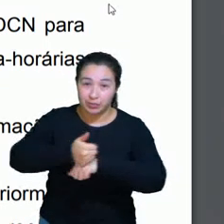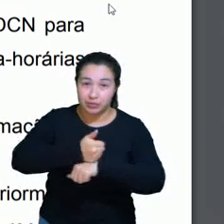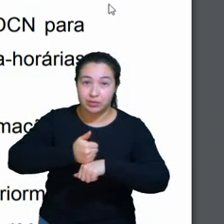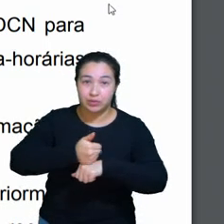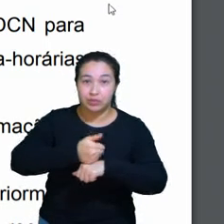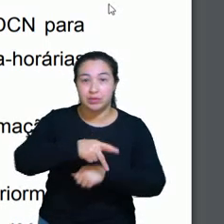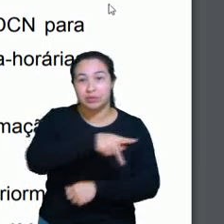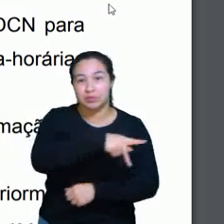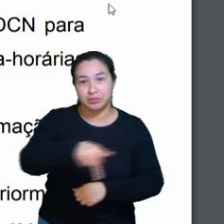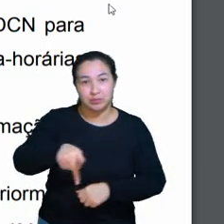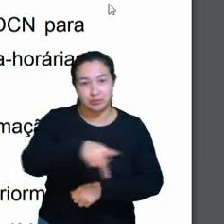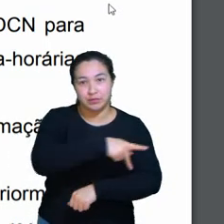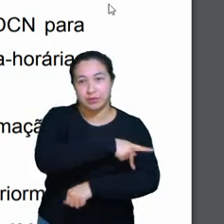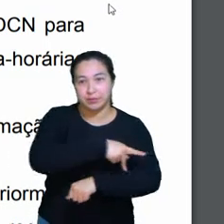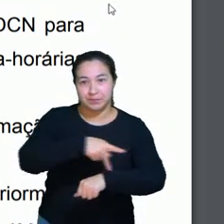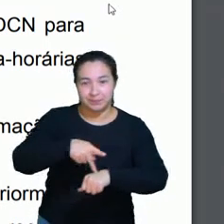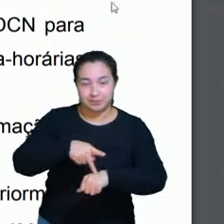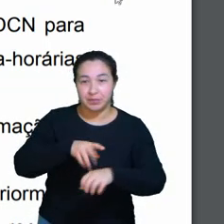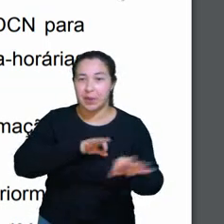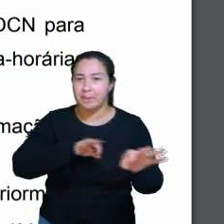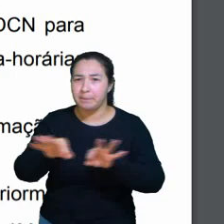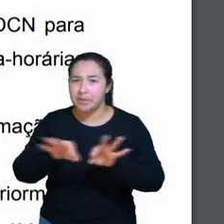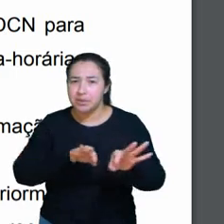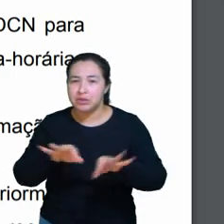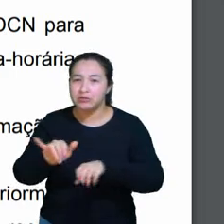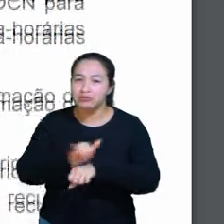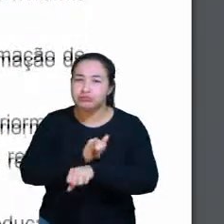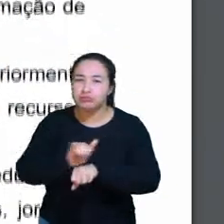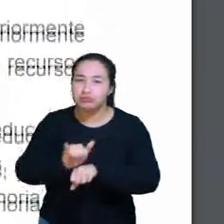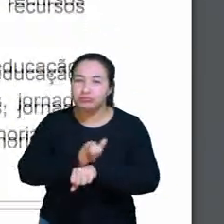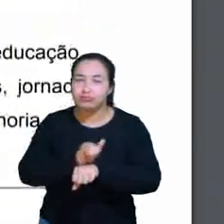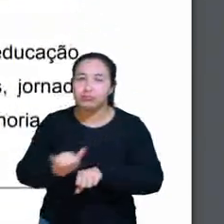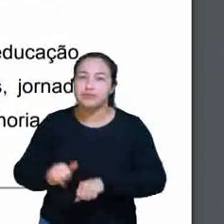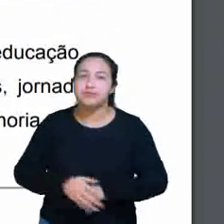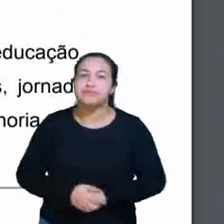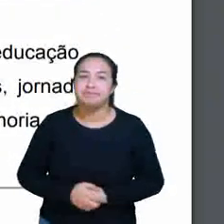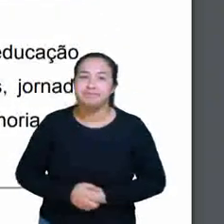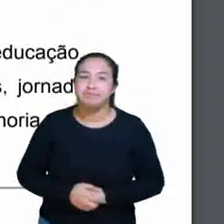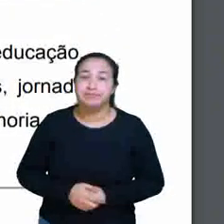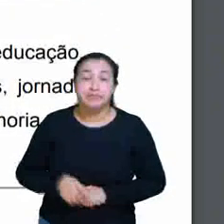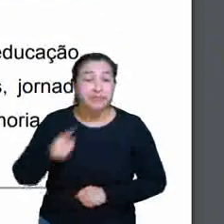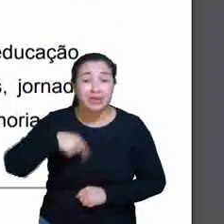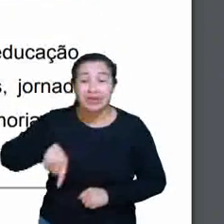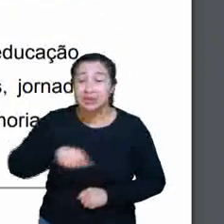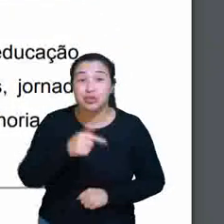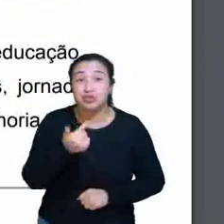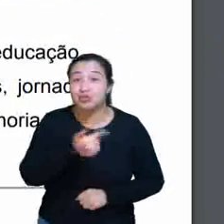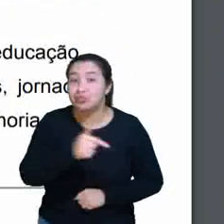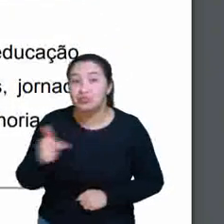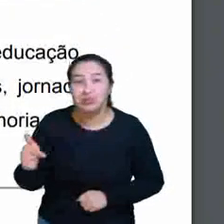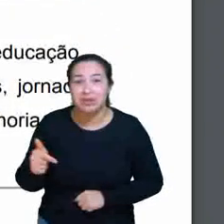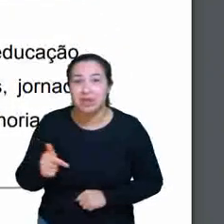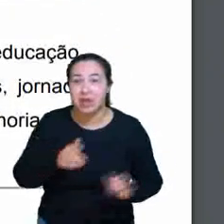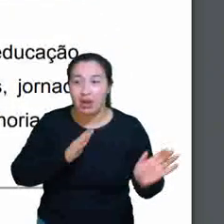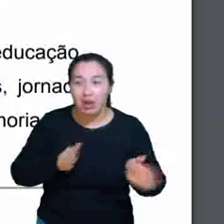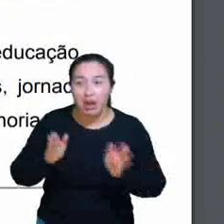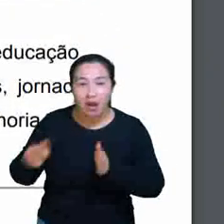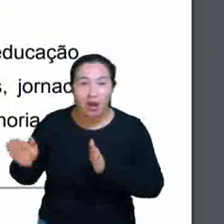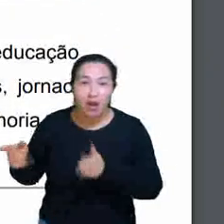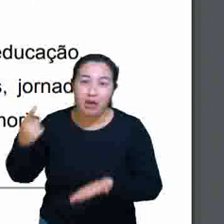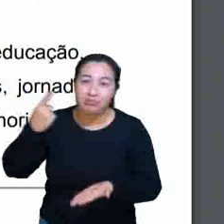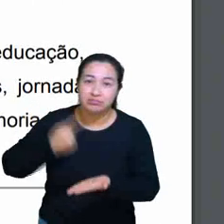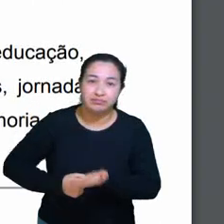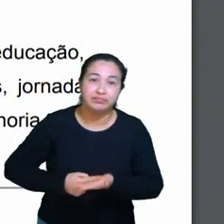Básica por meio de planejamento estratégico nós não temos plano e necessário